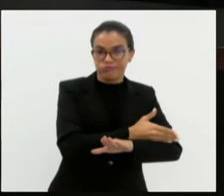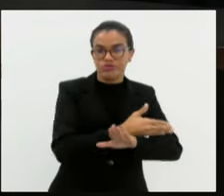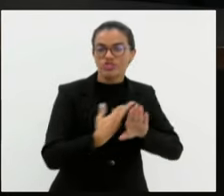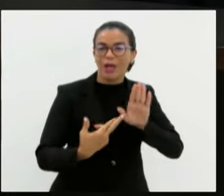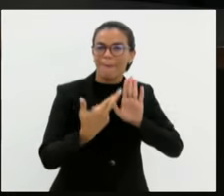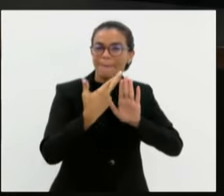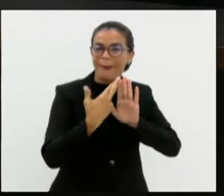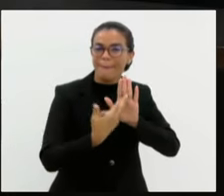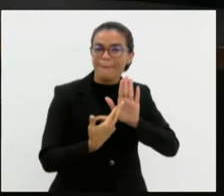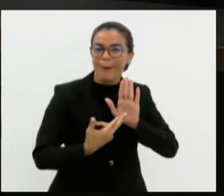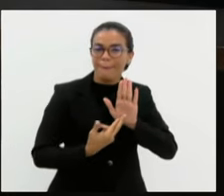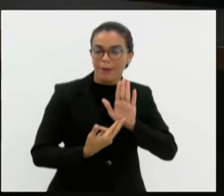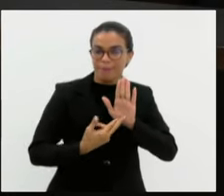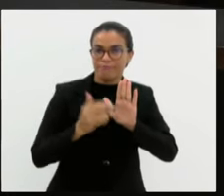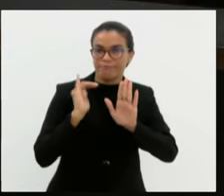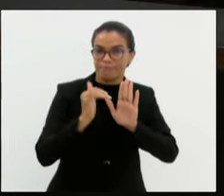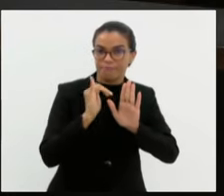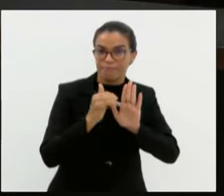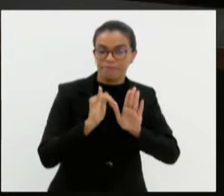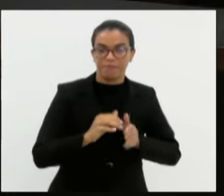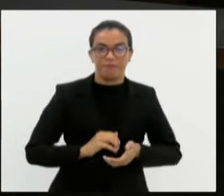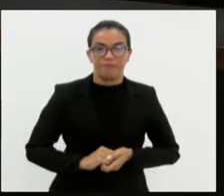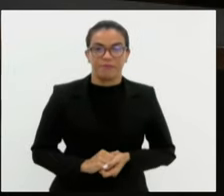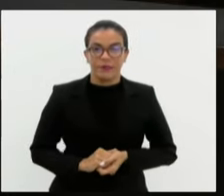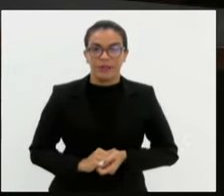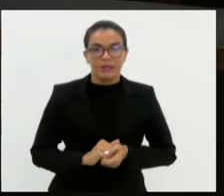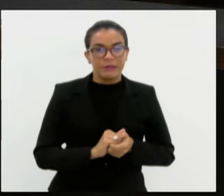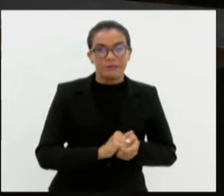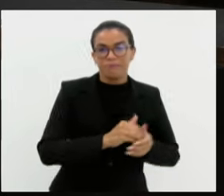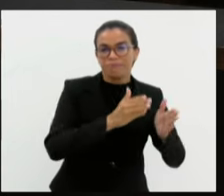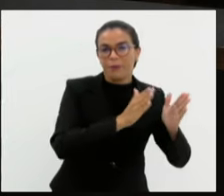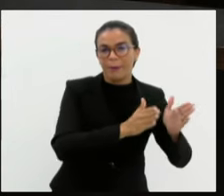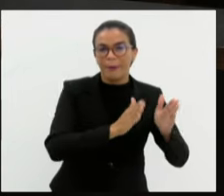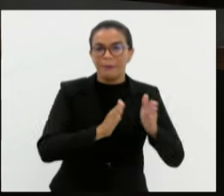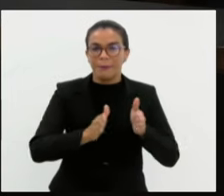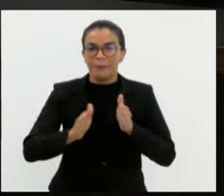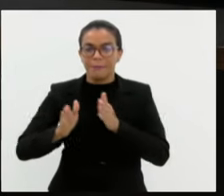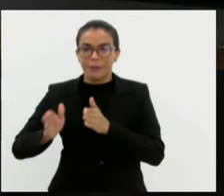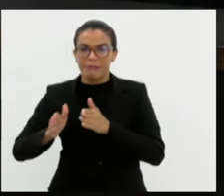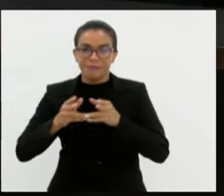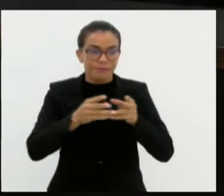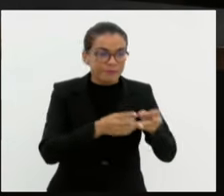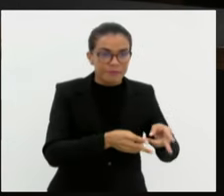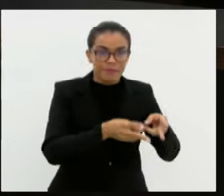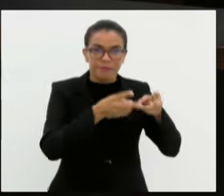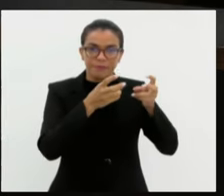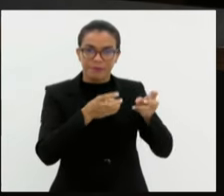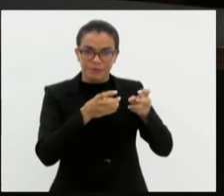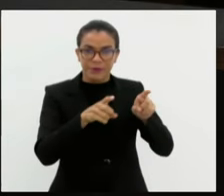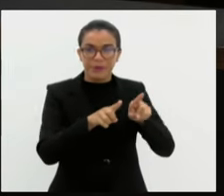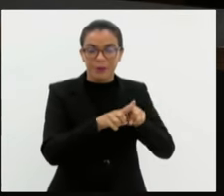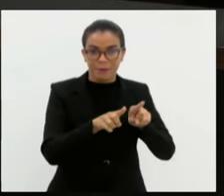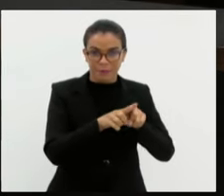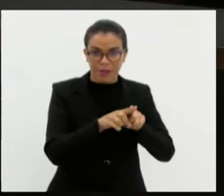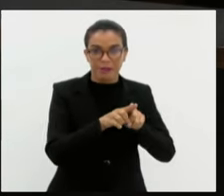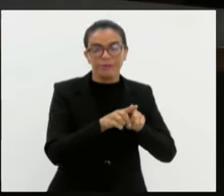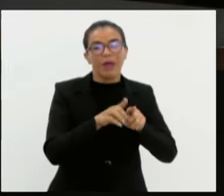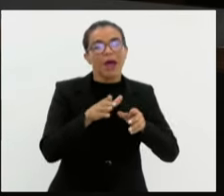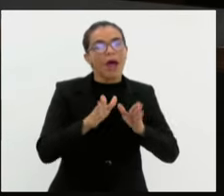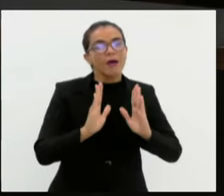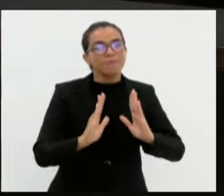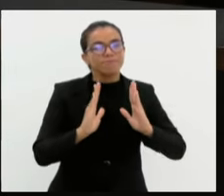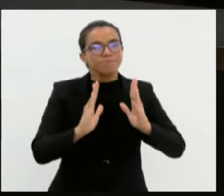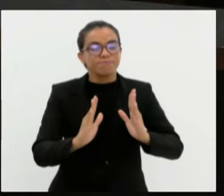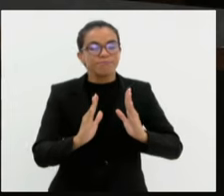mencionados. Neste passo, é essencial notar, segundo a douta Procuradoria Legislativa,